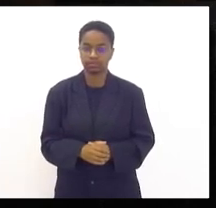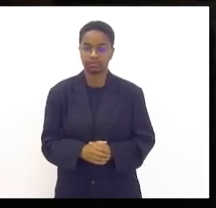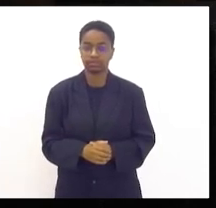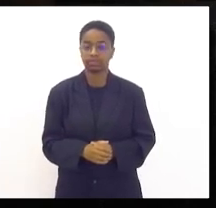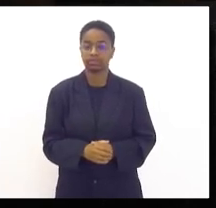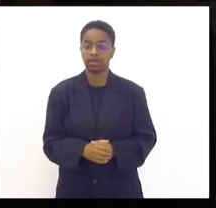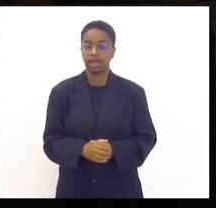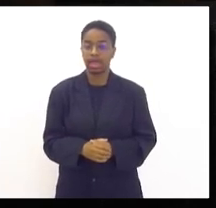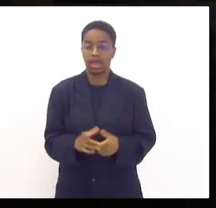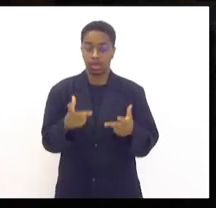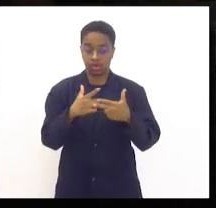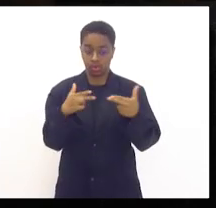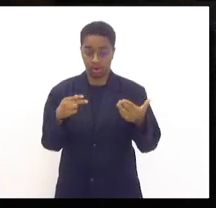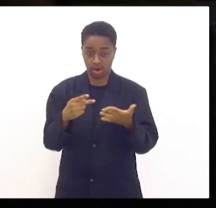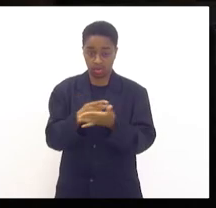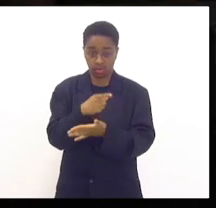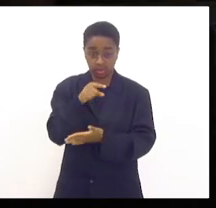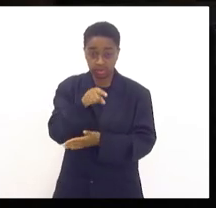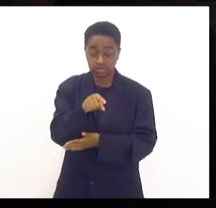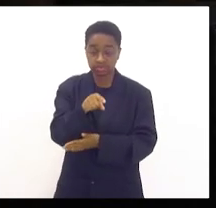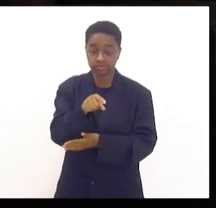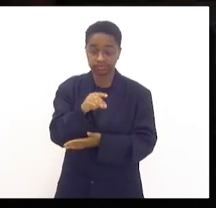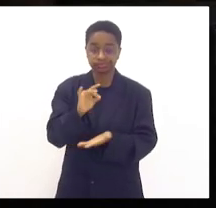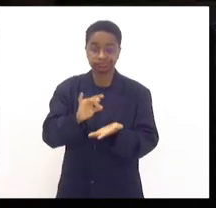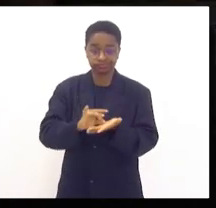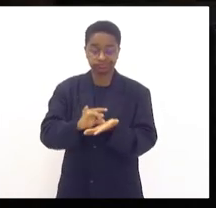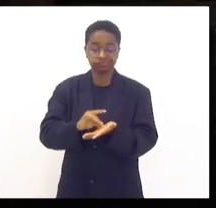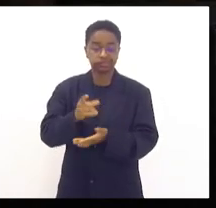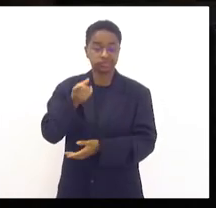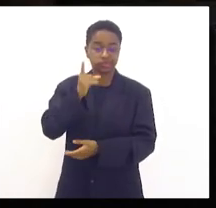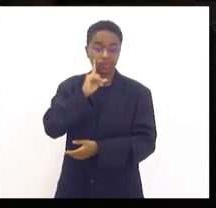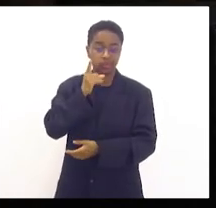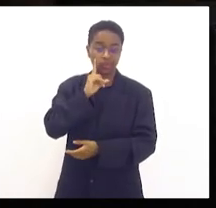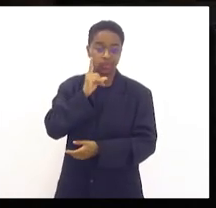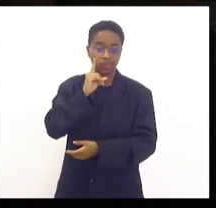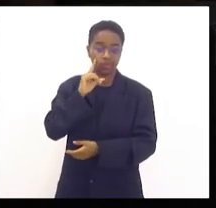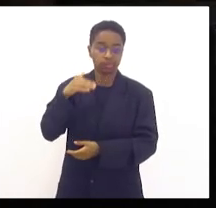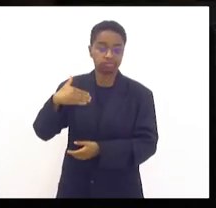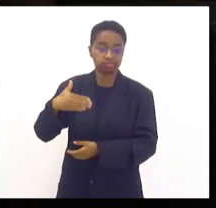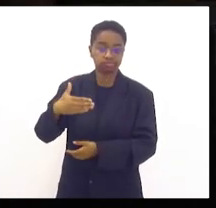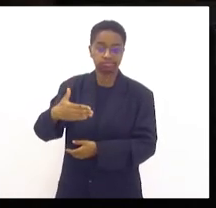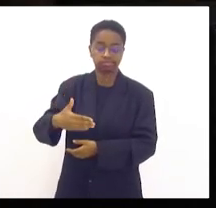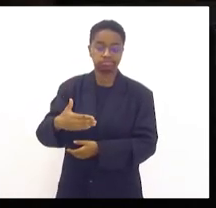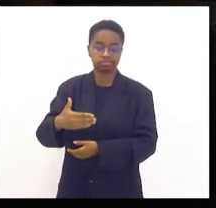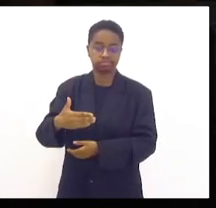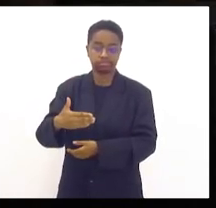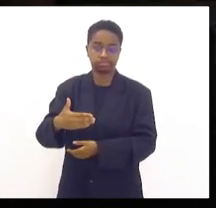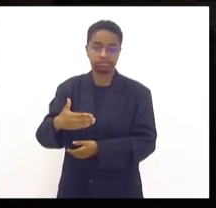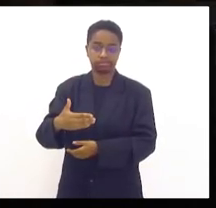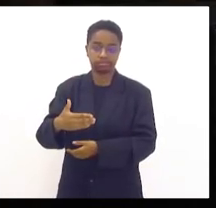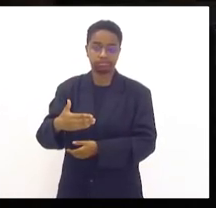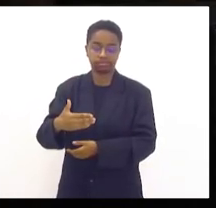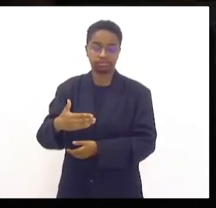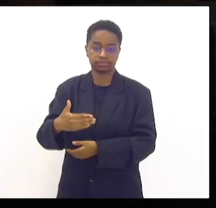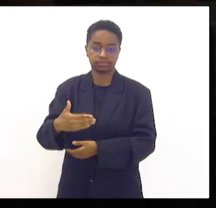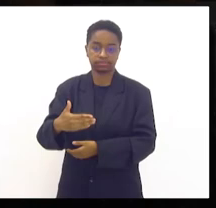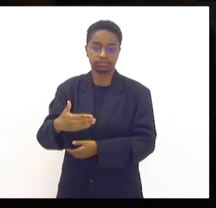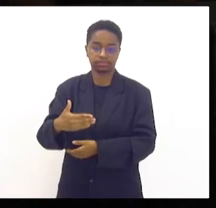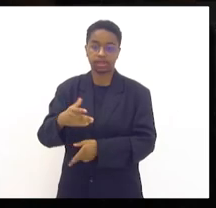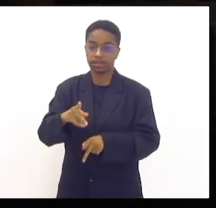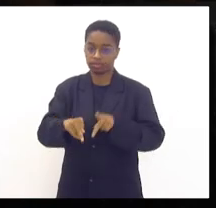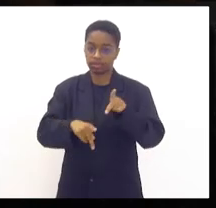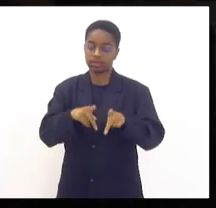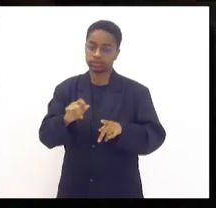objeto é uma agressão que diariamente sofre grande parte